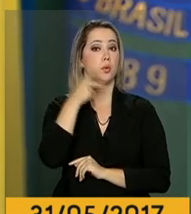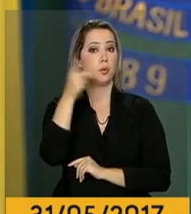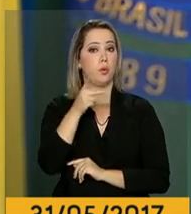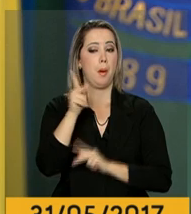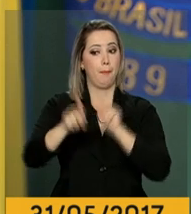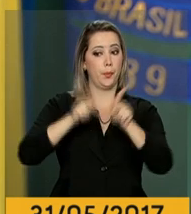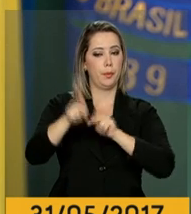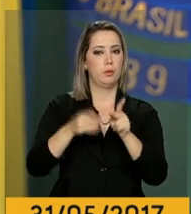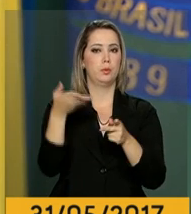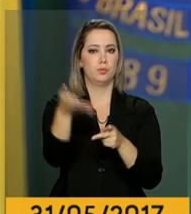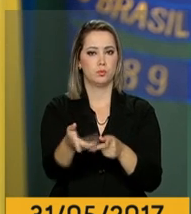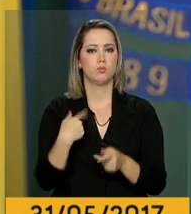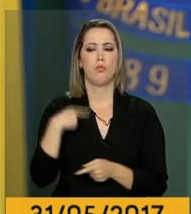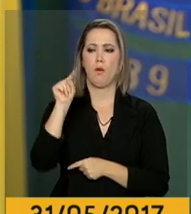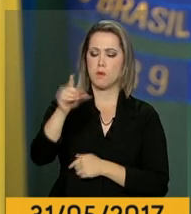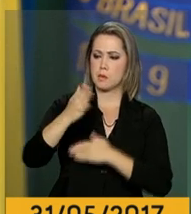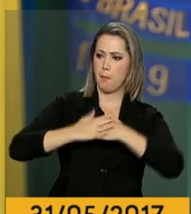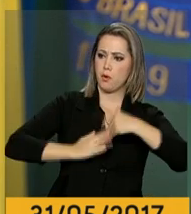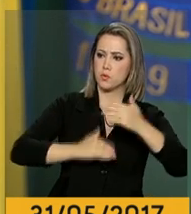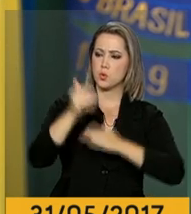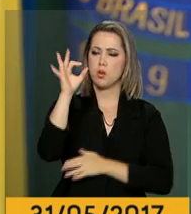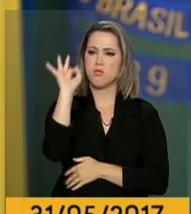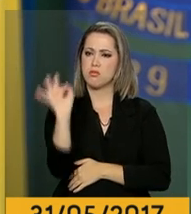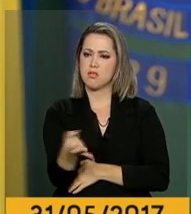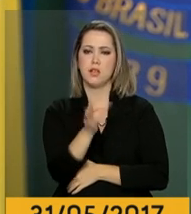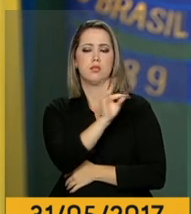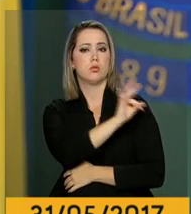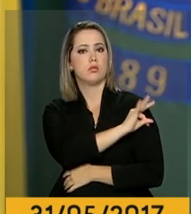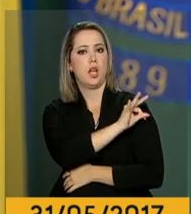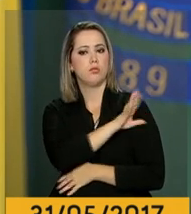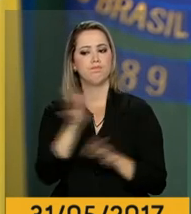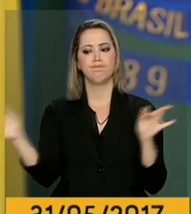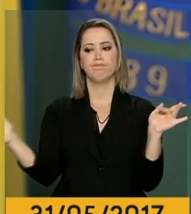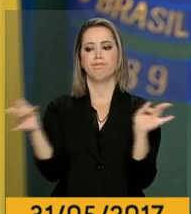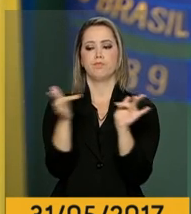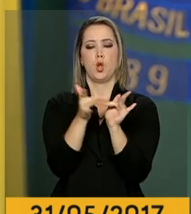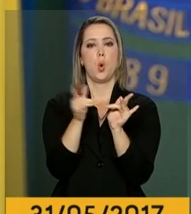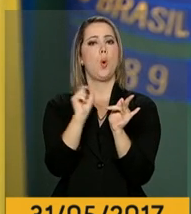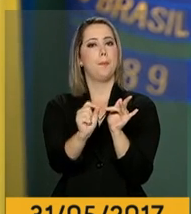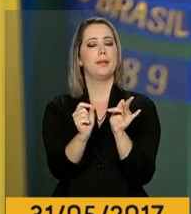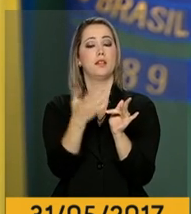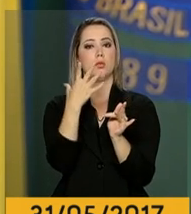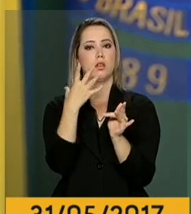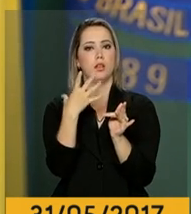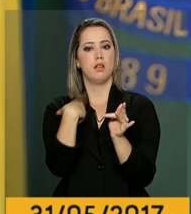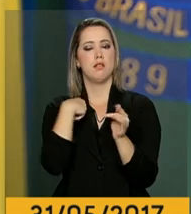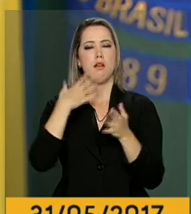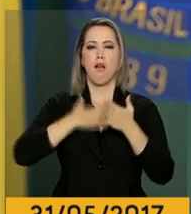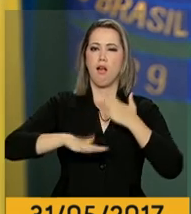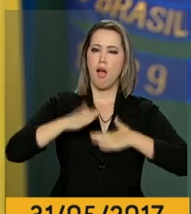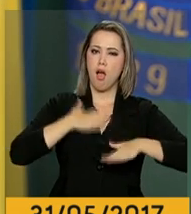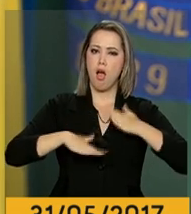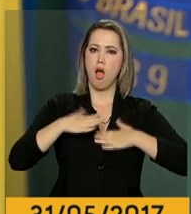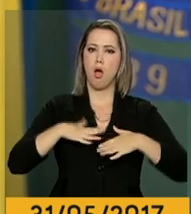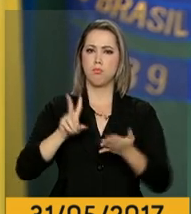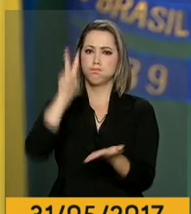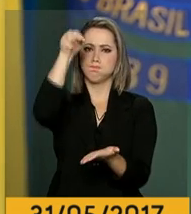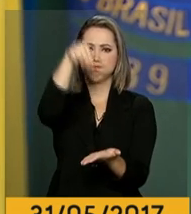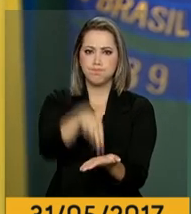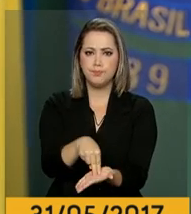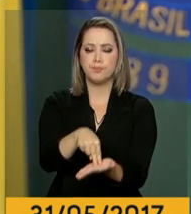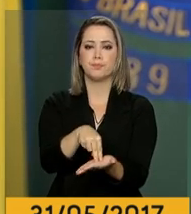Portanto, com seu perfil técnico, você combina serenidade e firmeza, tem